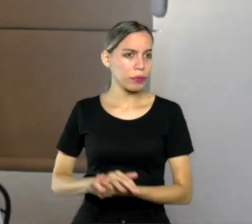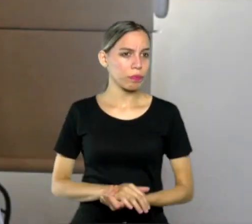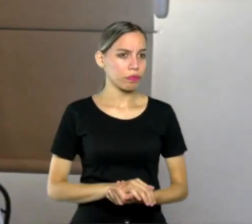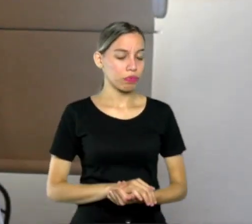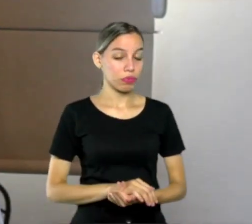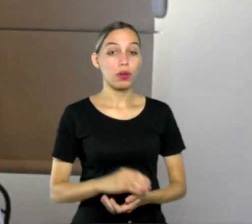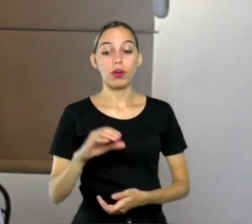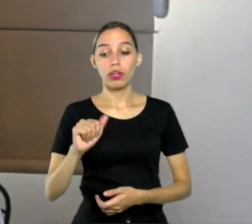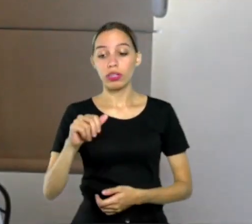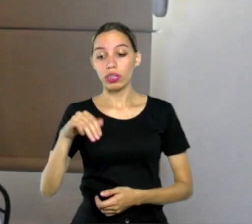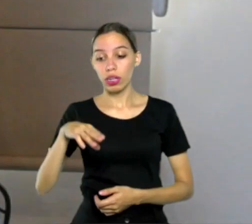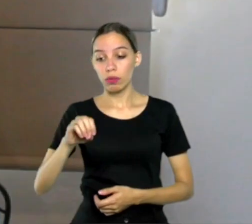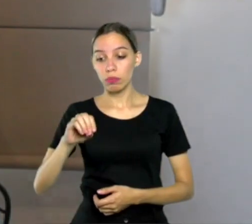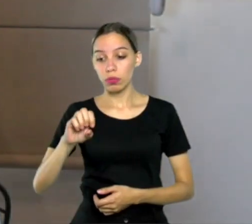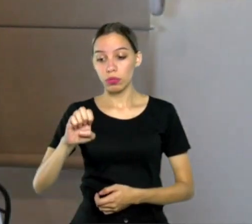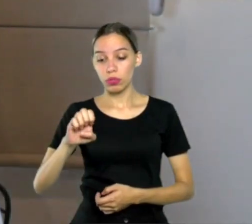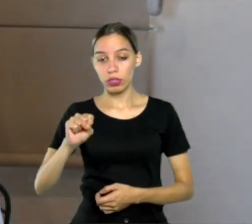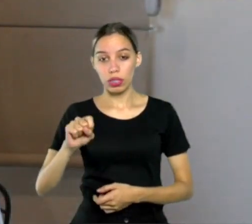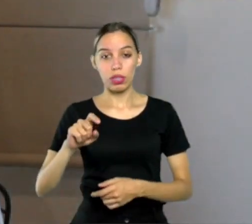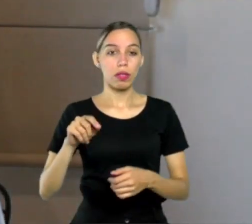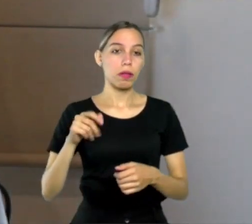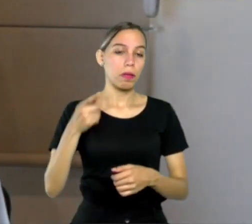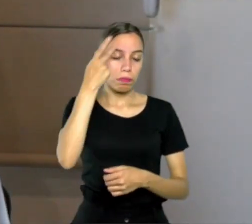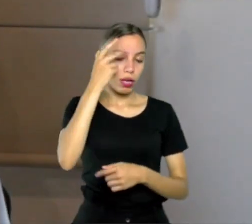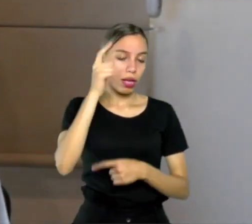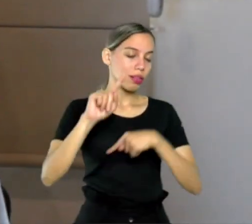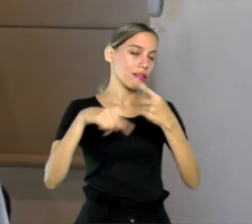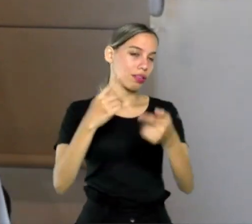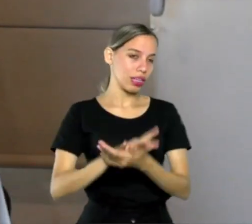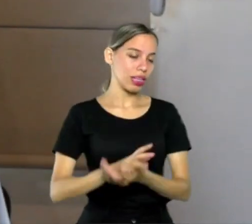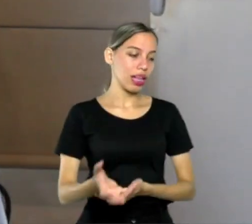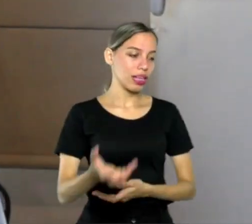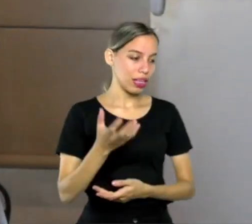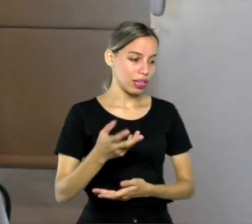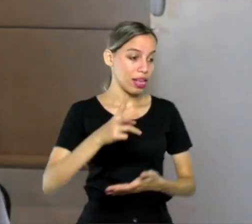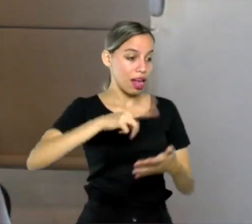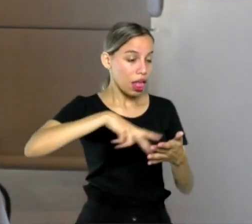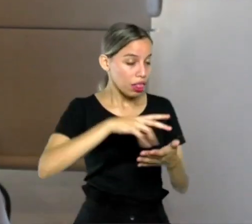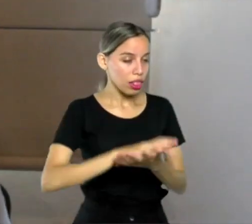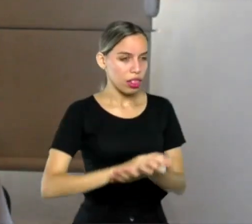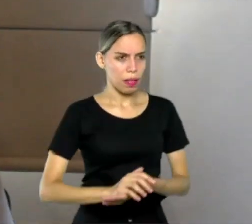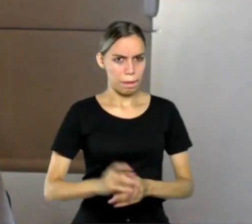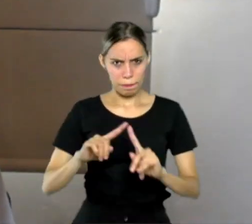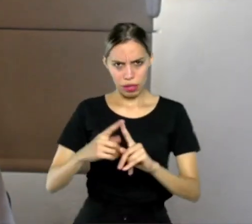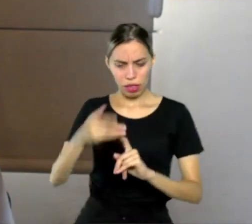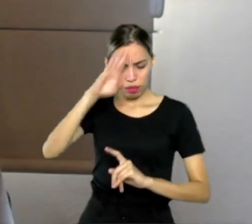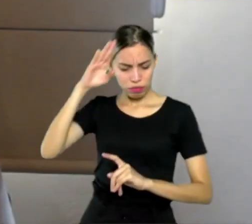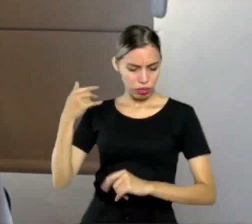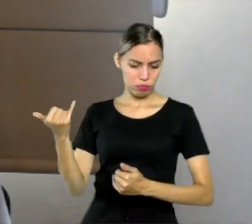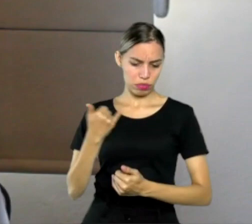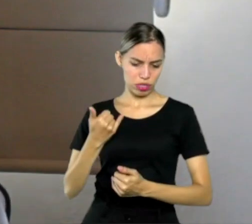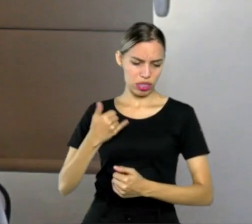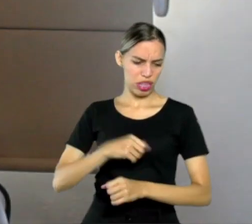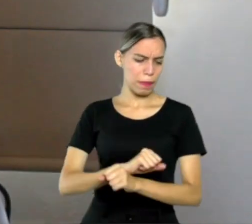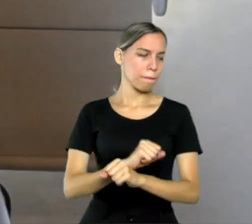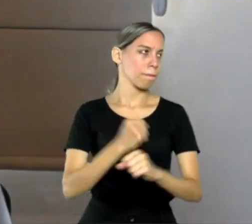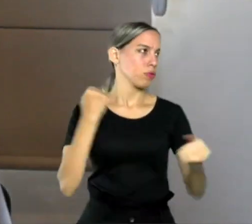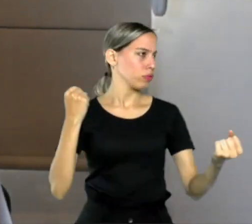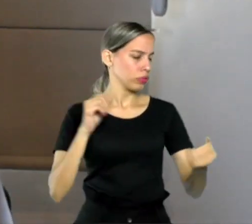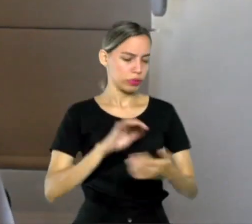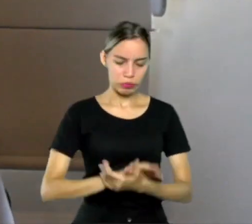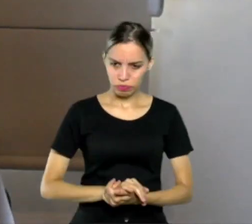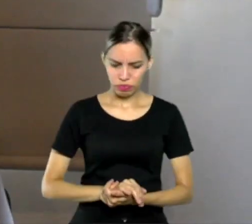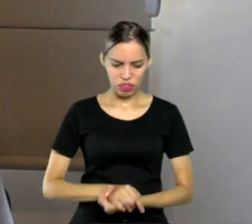depois, quis ler os Lusíadas, a freira lhe disse, impossível, menina, não vais entender